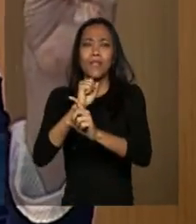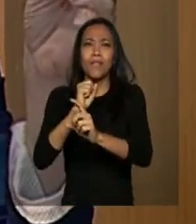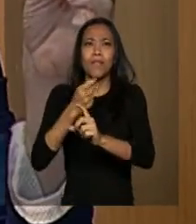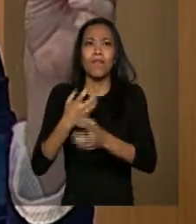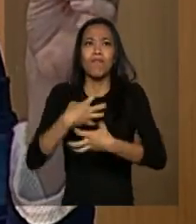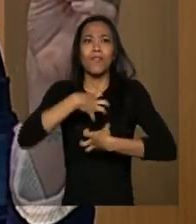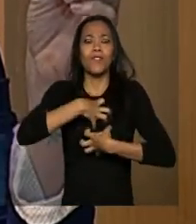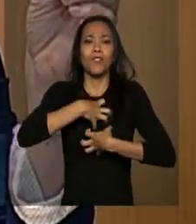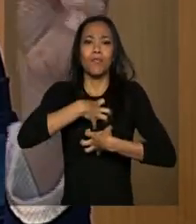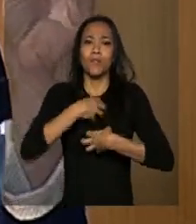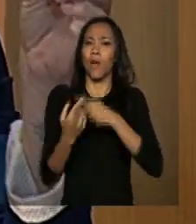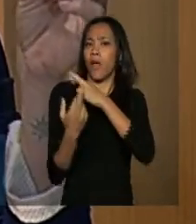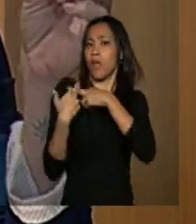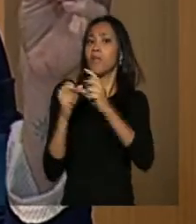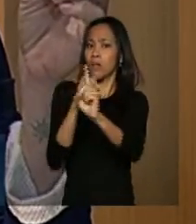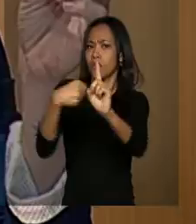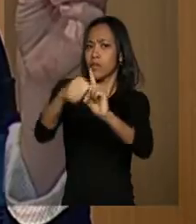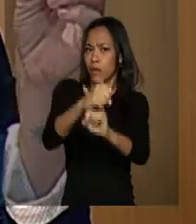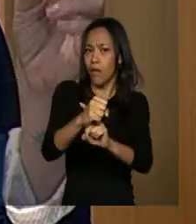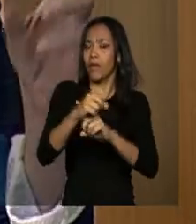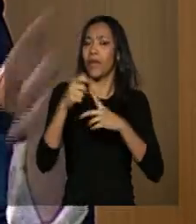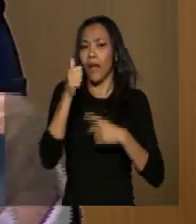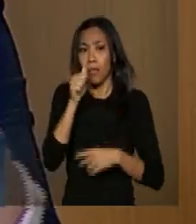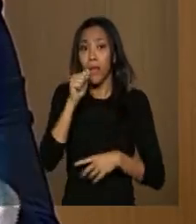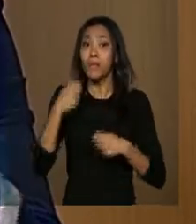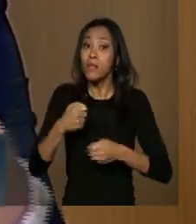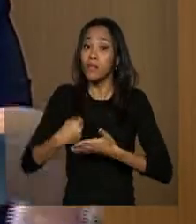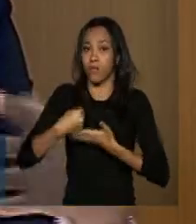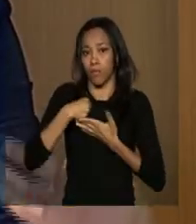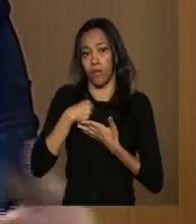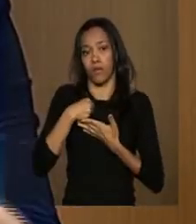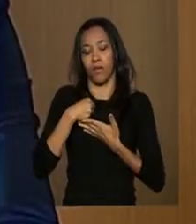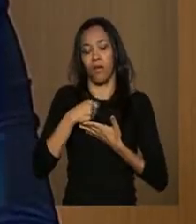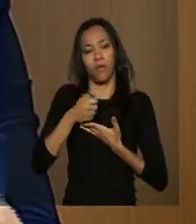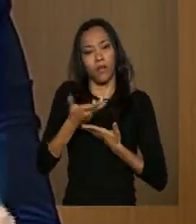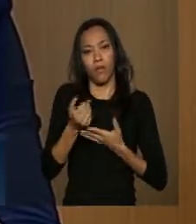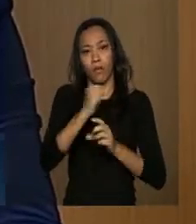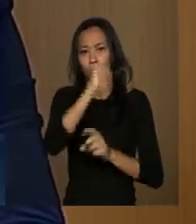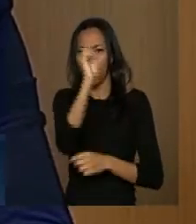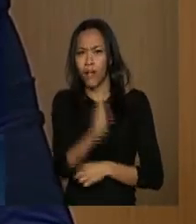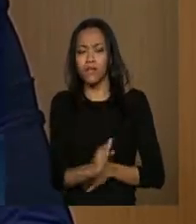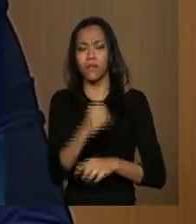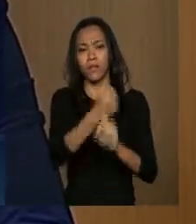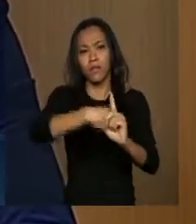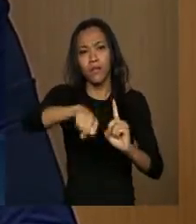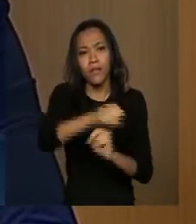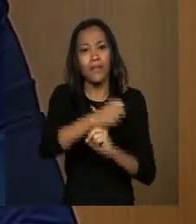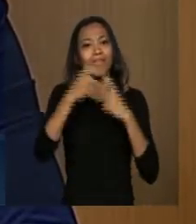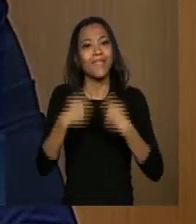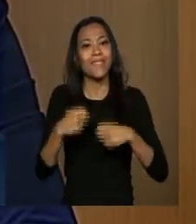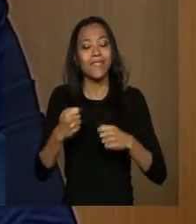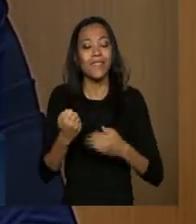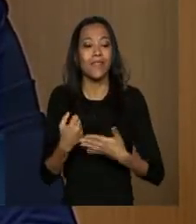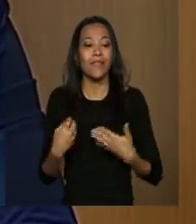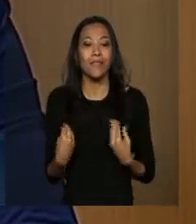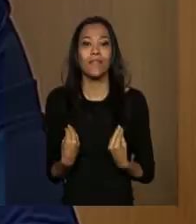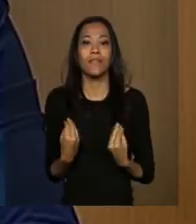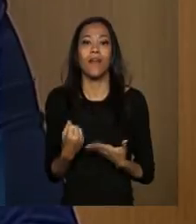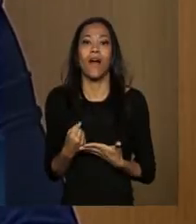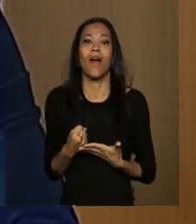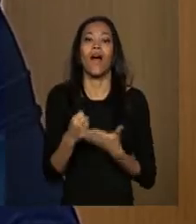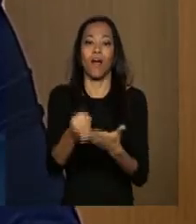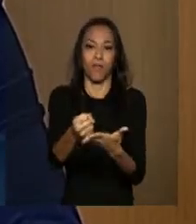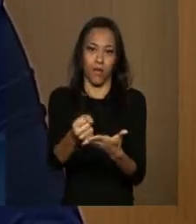falou que ela precisa de apoio, é verdade. Eu acho que o Brasil inteiro, a sociedade inteira, precisa dar esse apoio para a mulher, porque